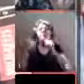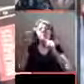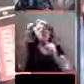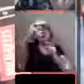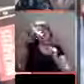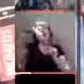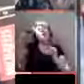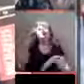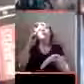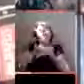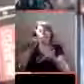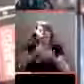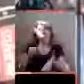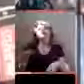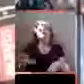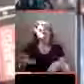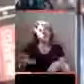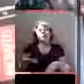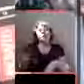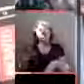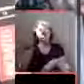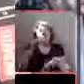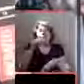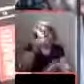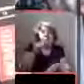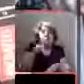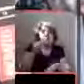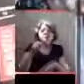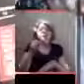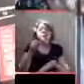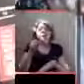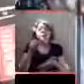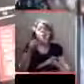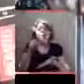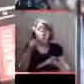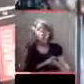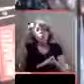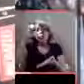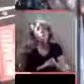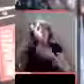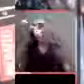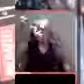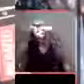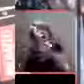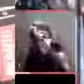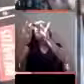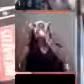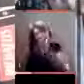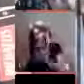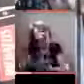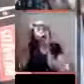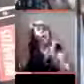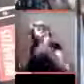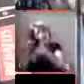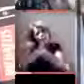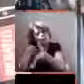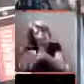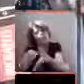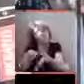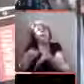faltou. Eu falo o que os autores que ele traz para dentro do verbete,